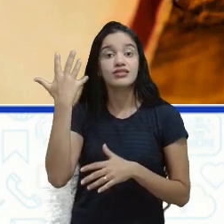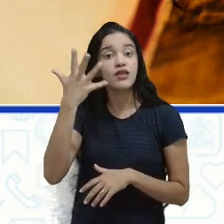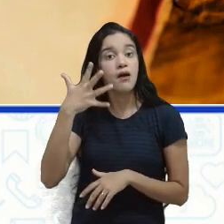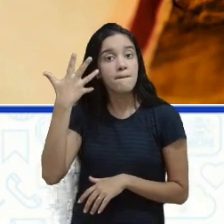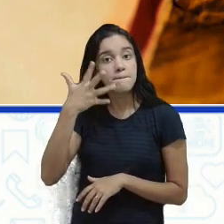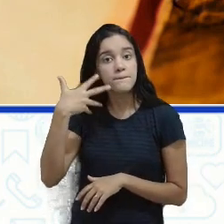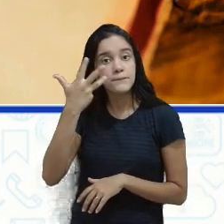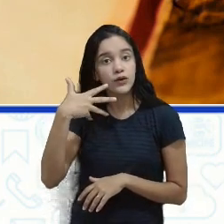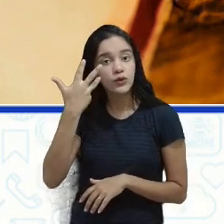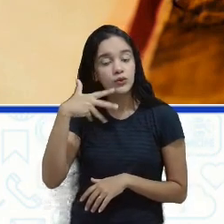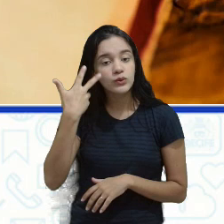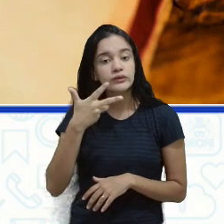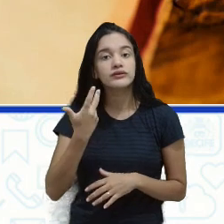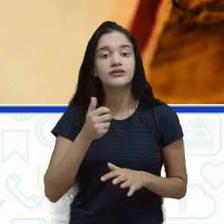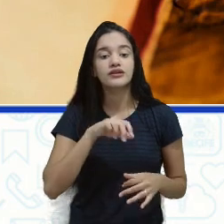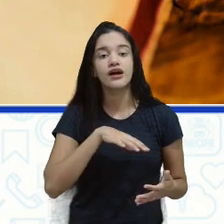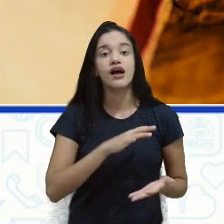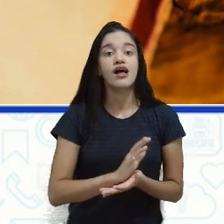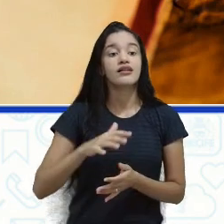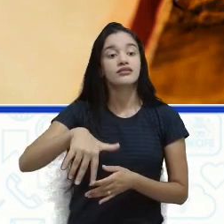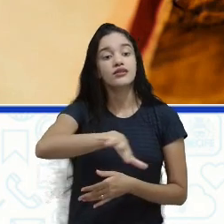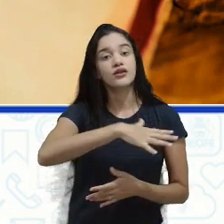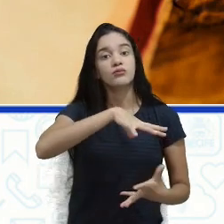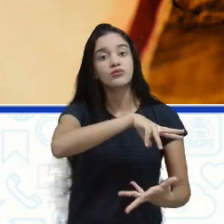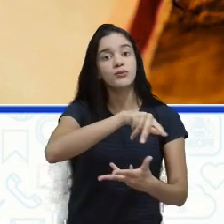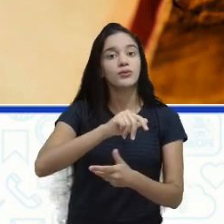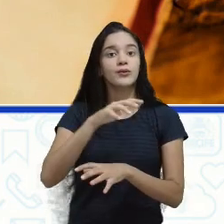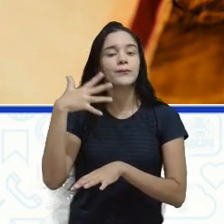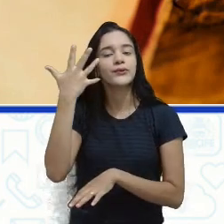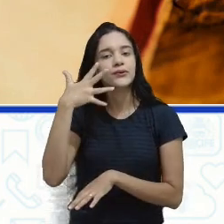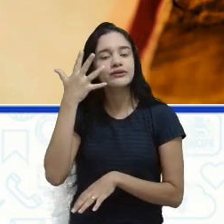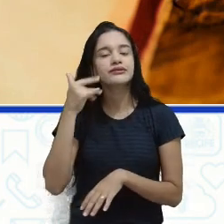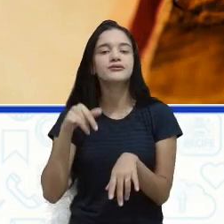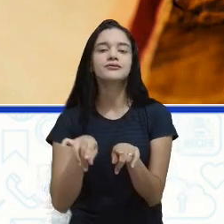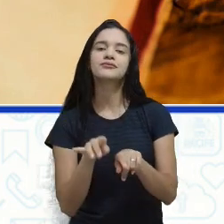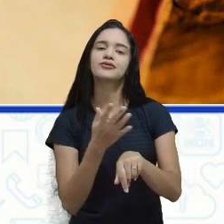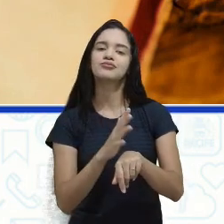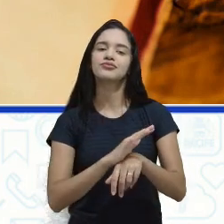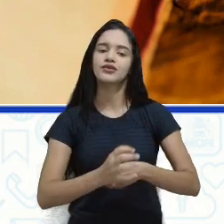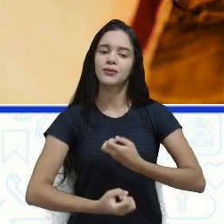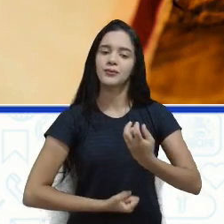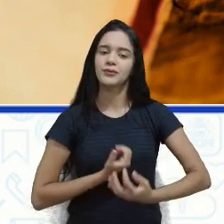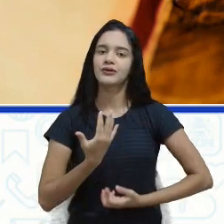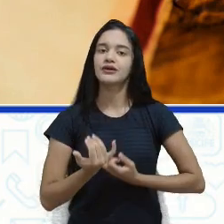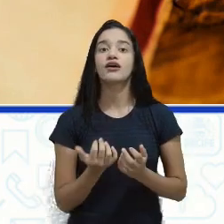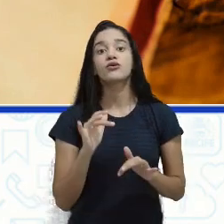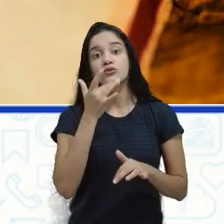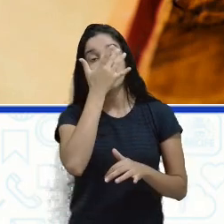música, não é, do mundo musical, ele também faz poesia quando alguém